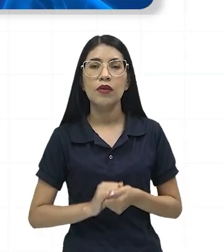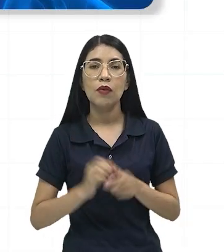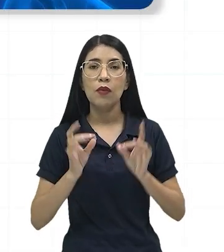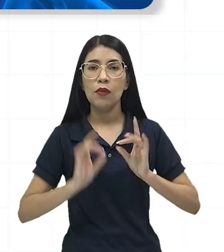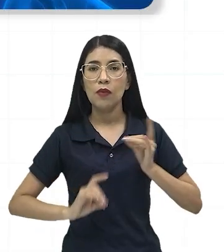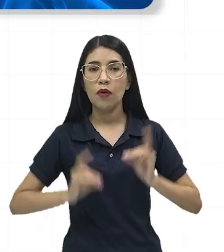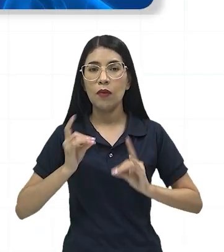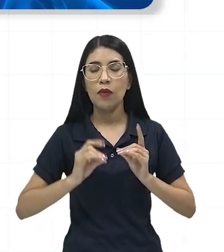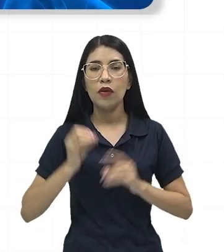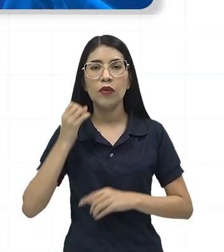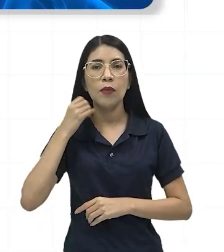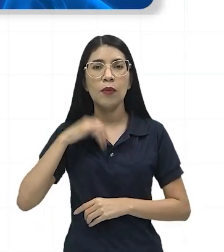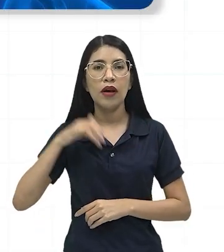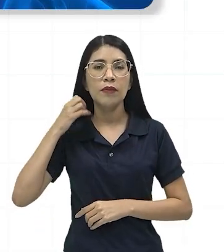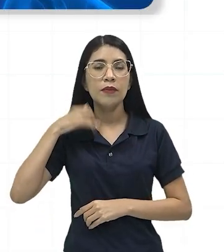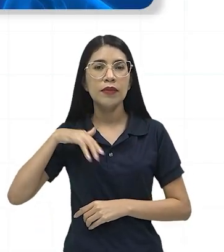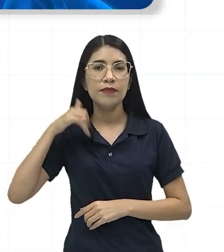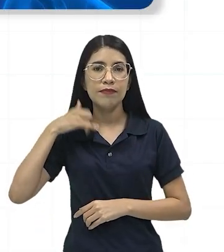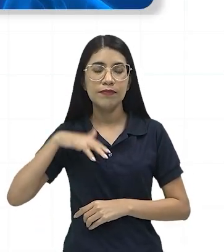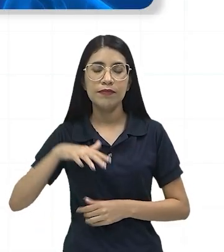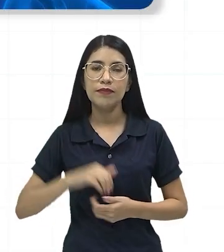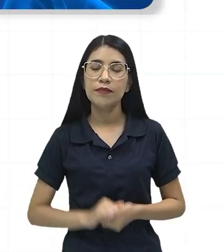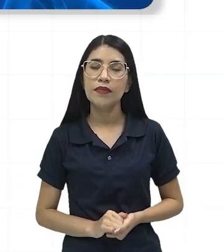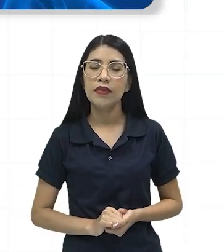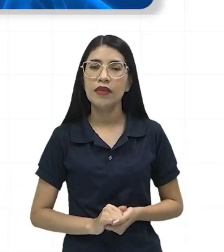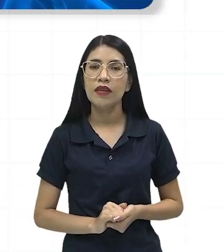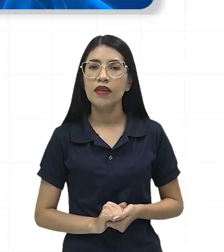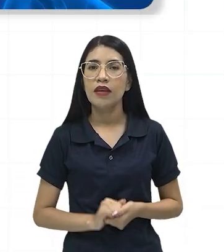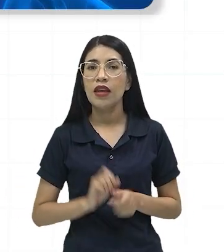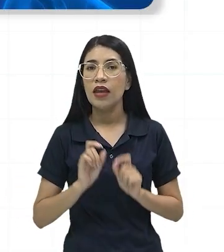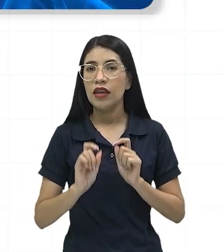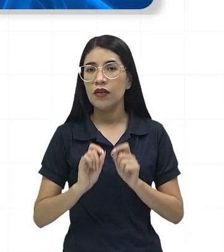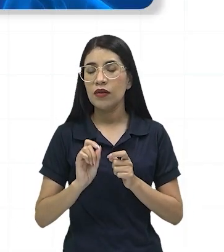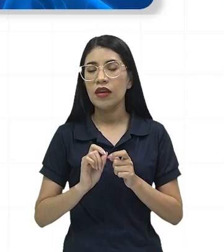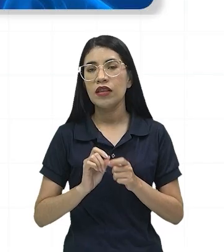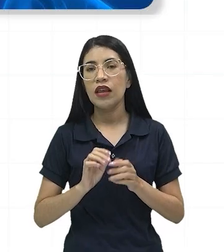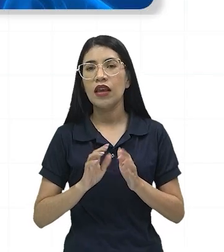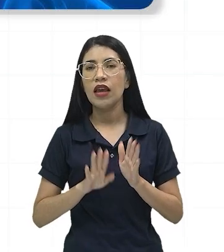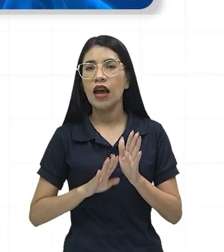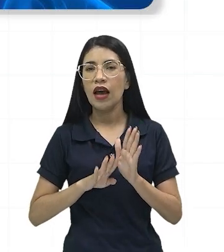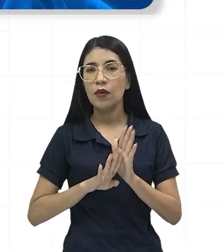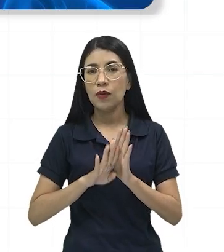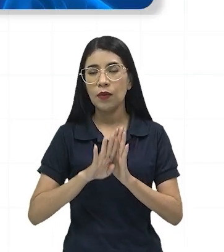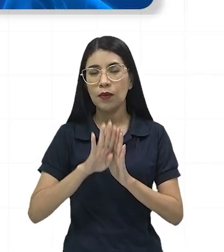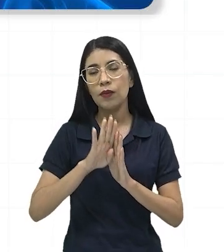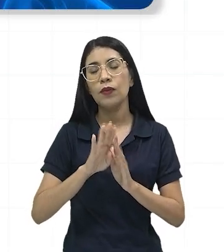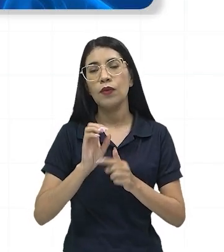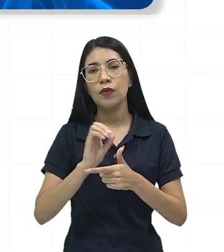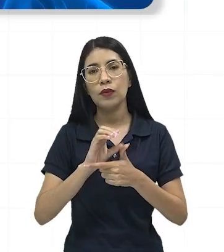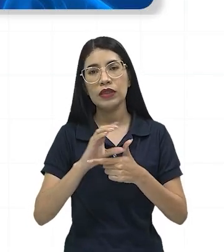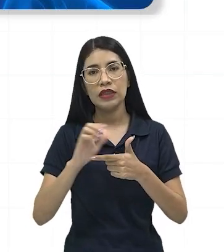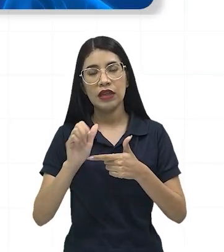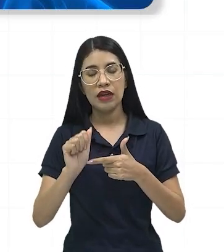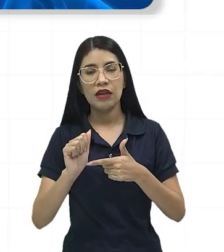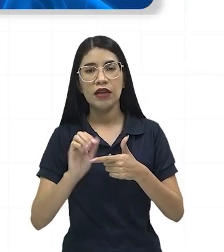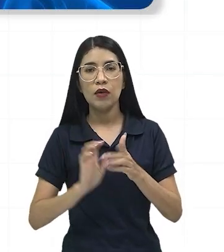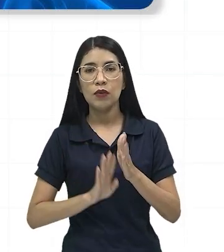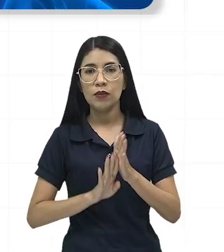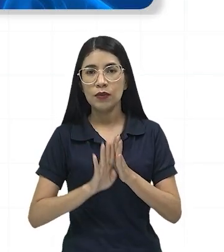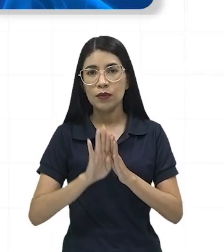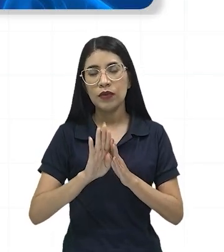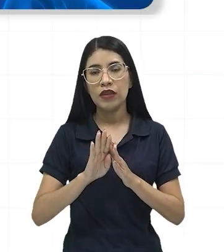hormônio que é chamado de paratormônio, que faz com que os níveis de cálcio se elevem no